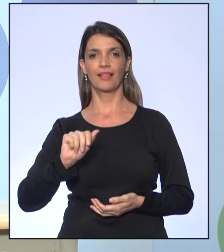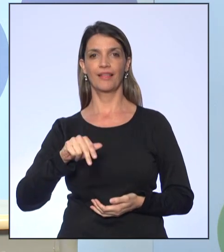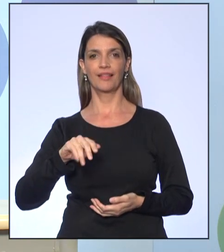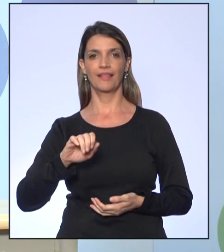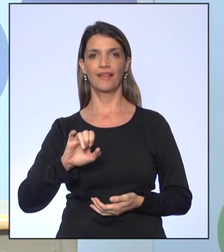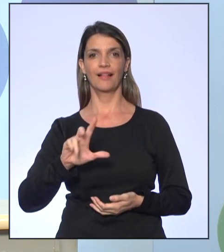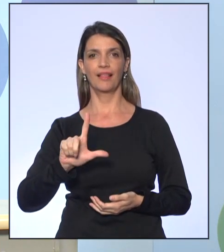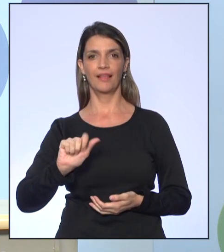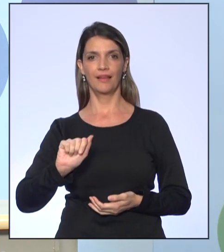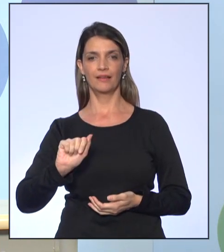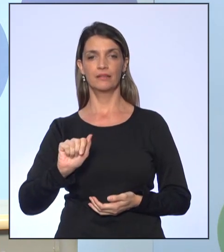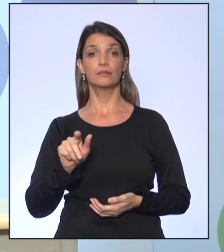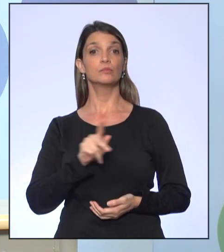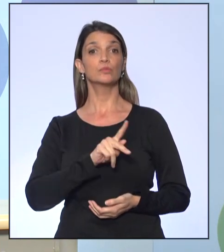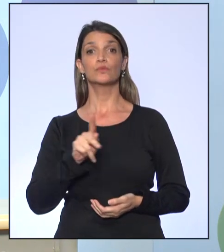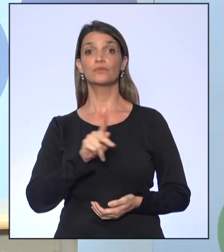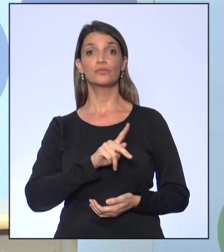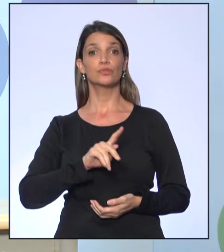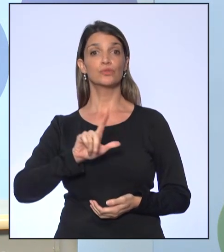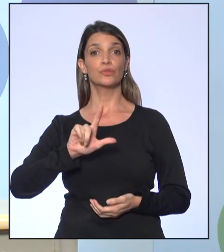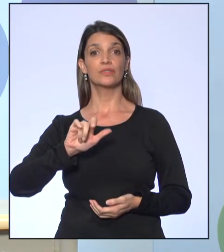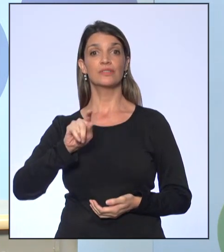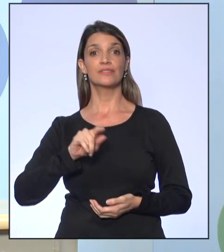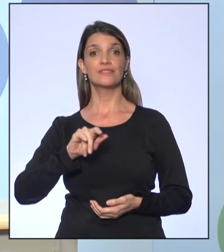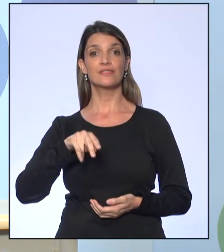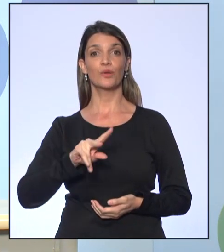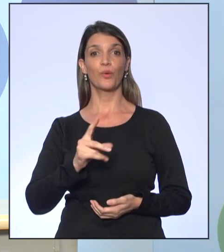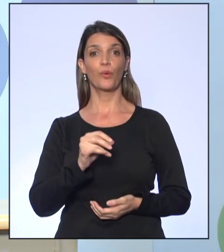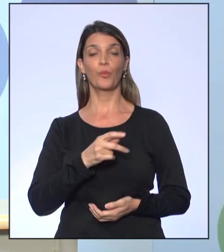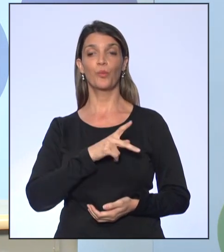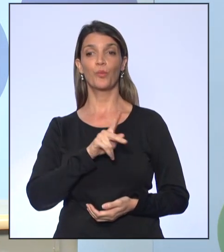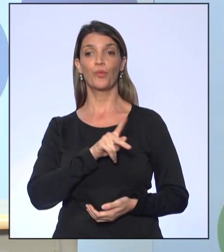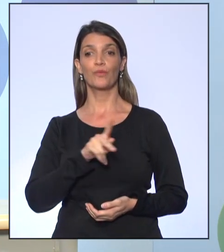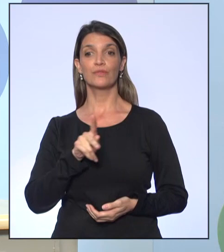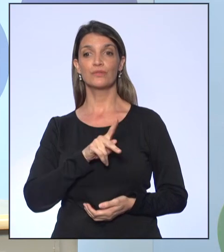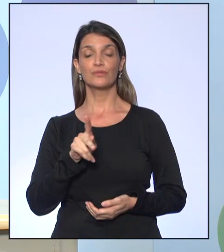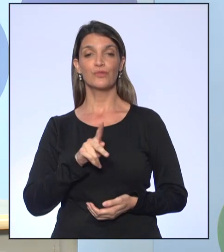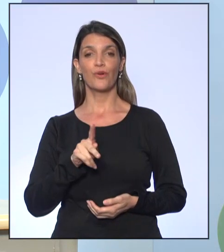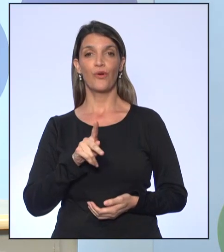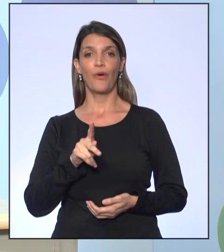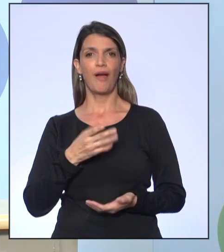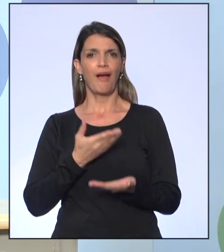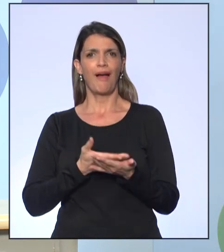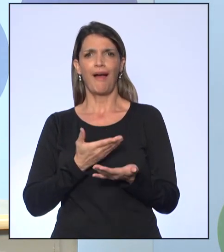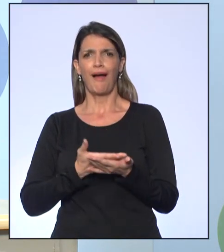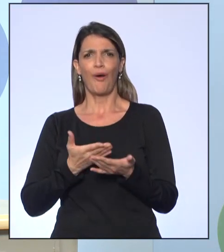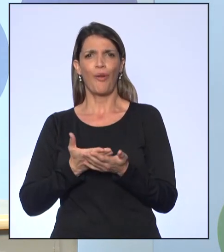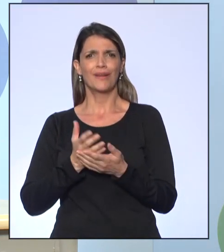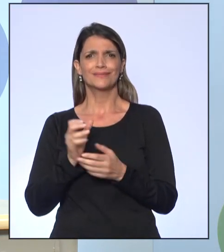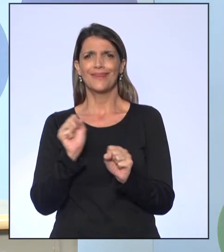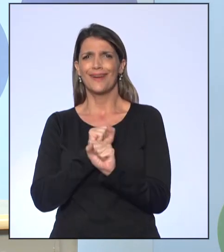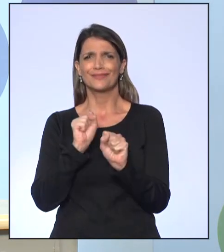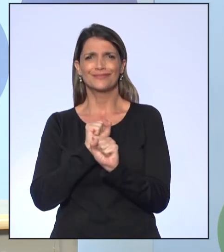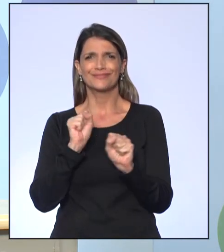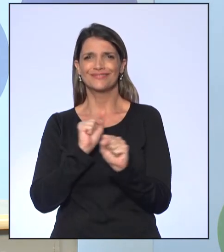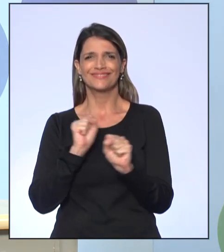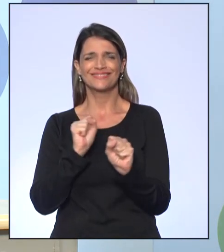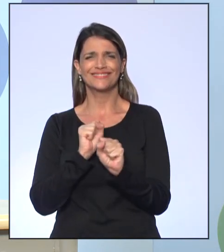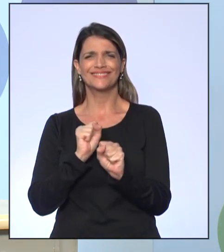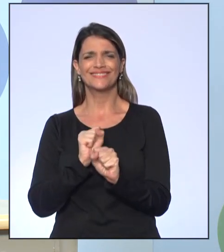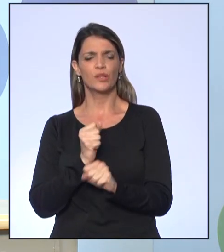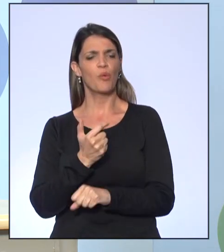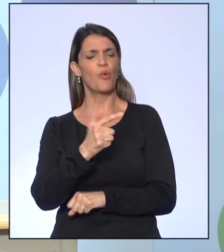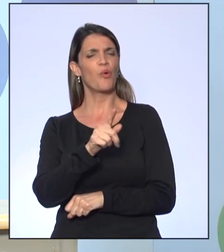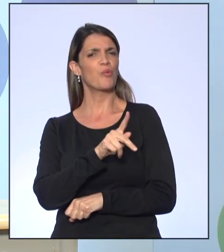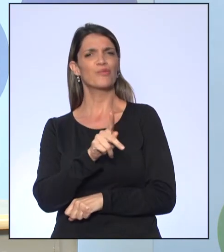Daniela. O professor Guizinho disse que os alunos dele estão adorando a aula. Olha que legal. Que bom o professor mesmo. Japinha também.